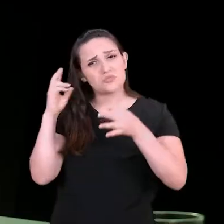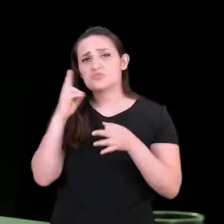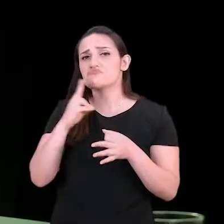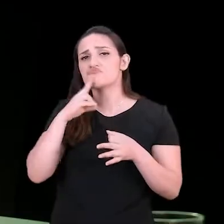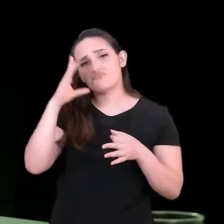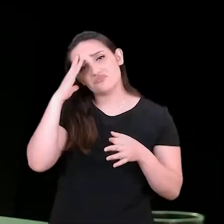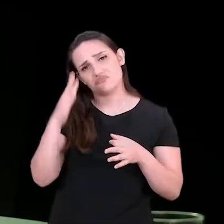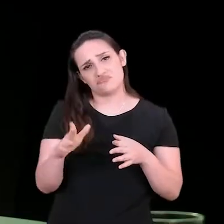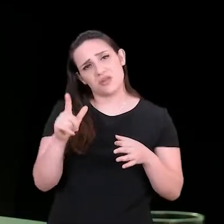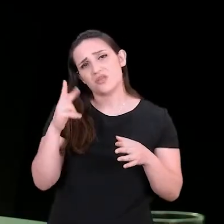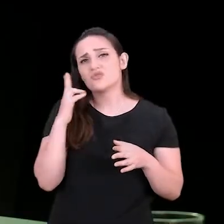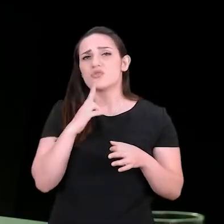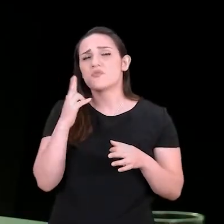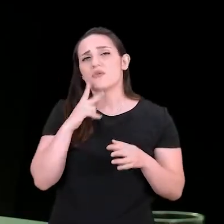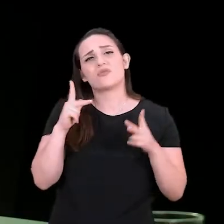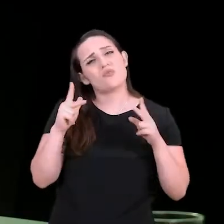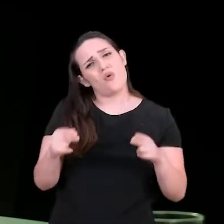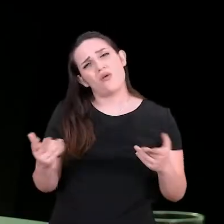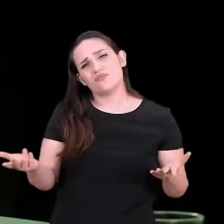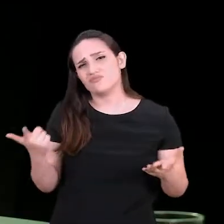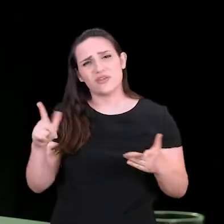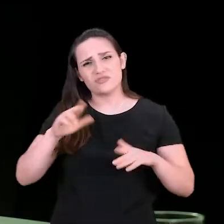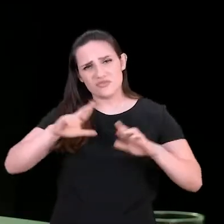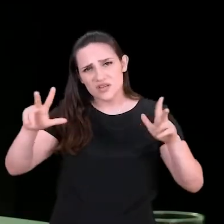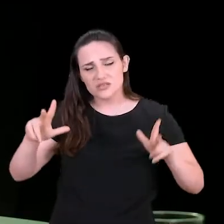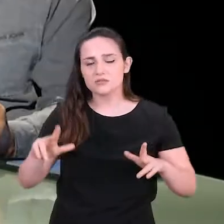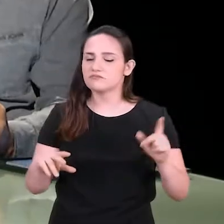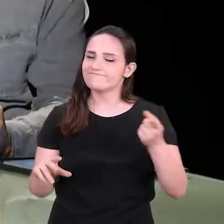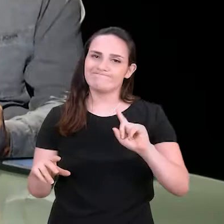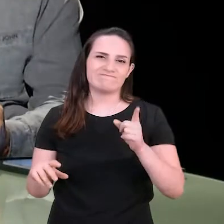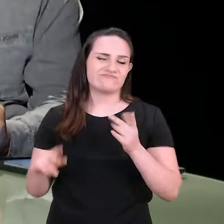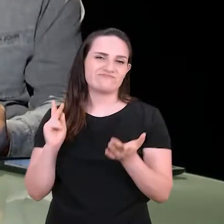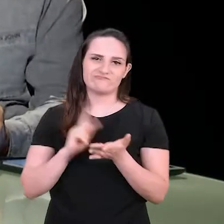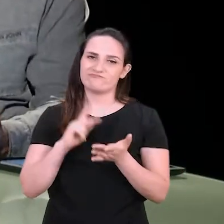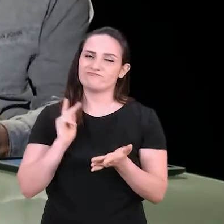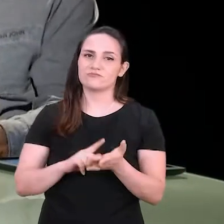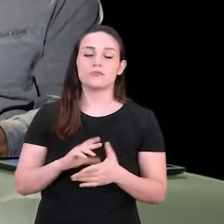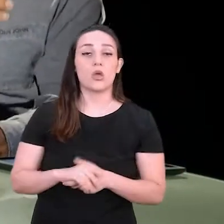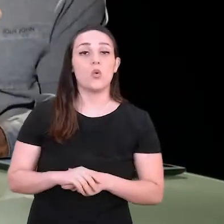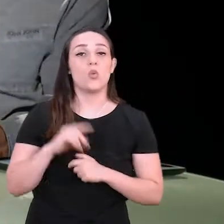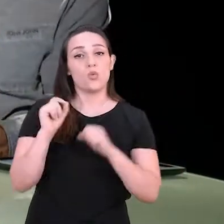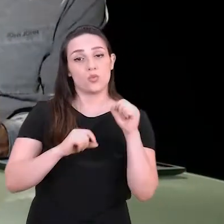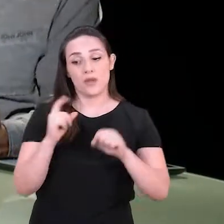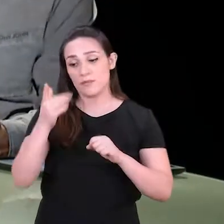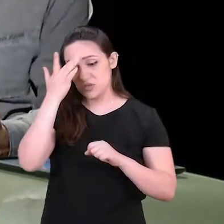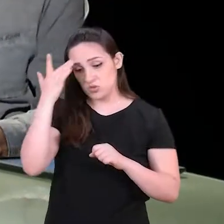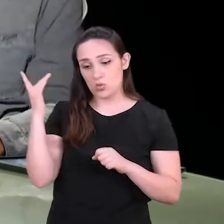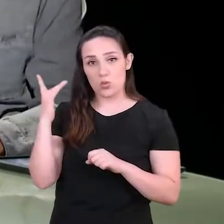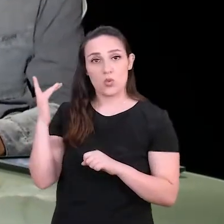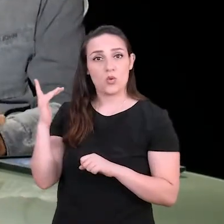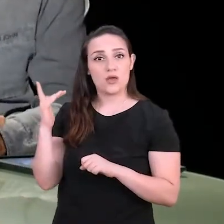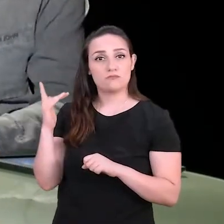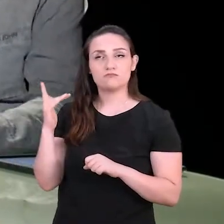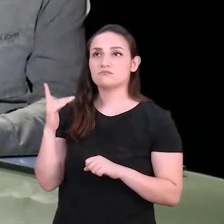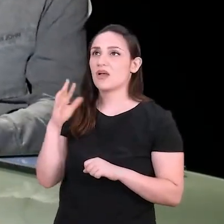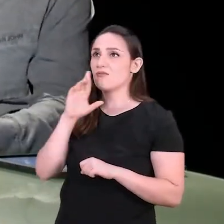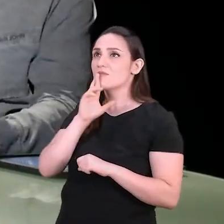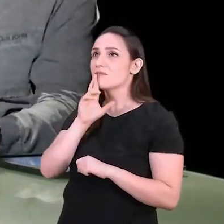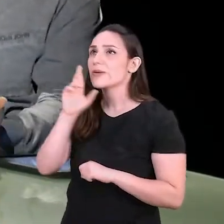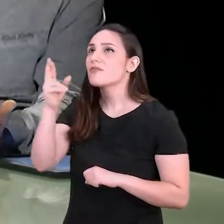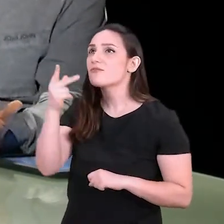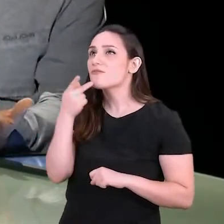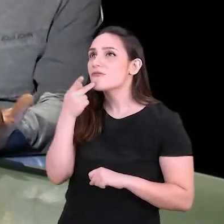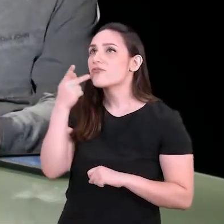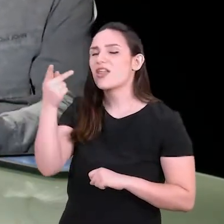televisão, ou assistindo diretamente ao SBT, seria mais ou menos um trajeto assim? Isso, Tiago. Com relação ao usuário,